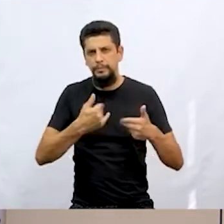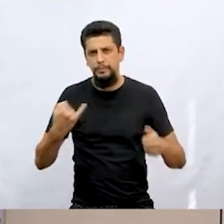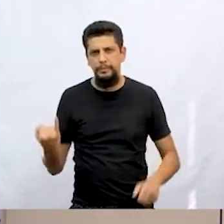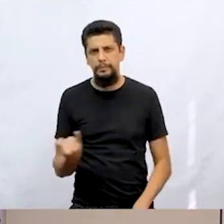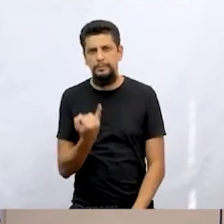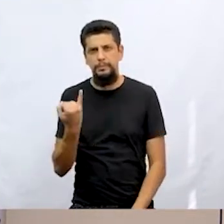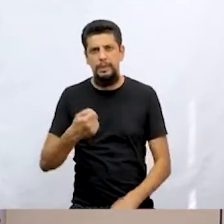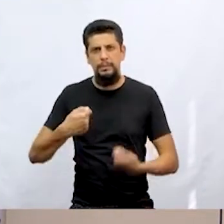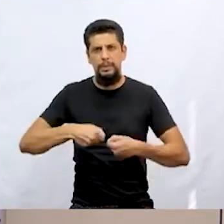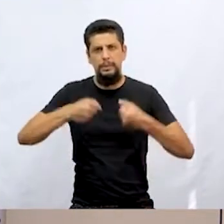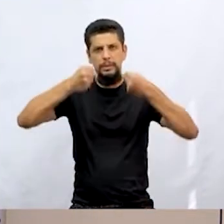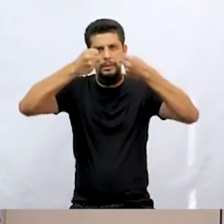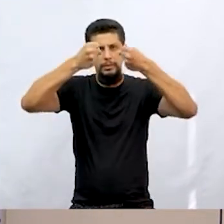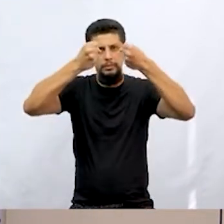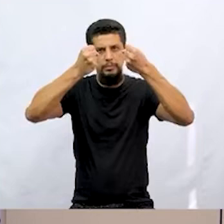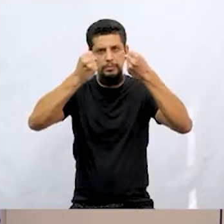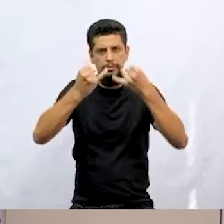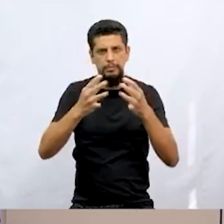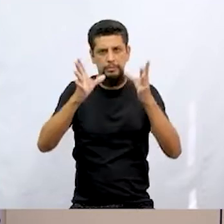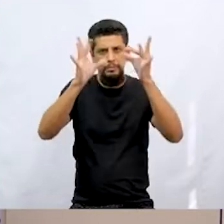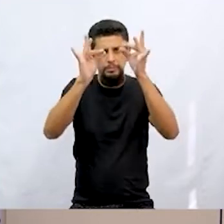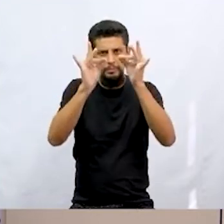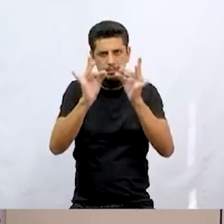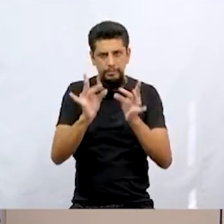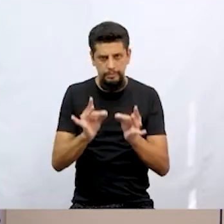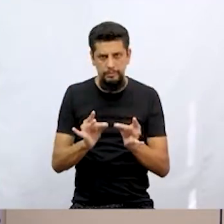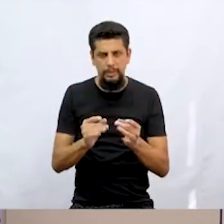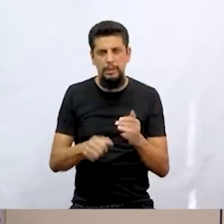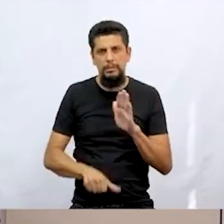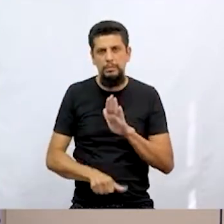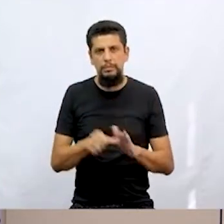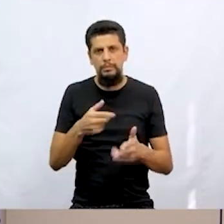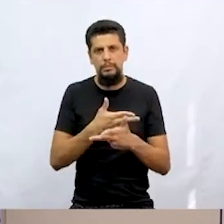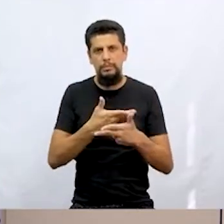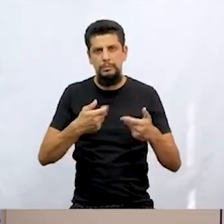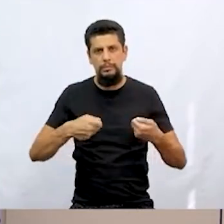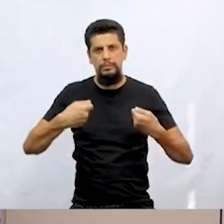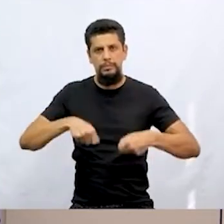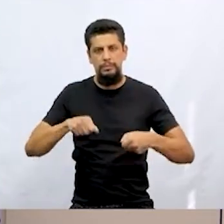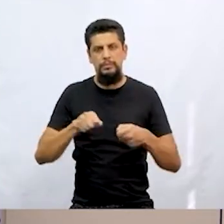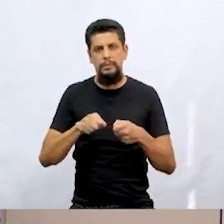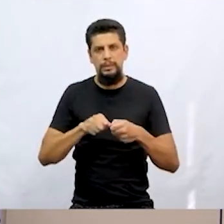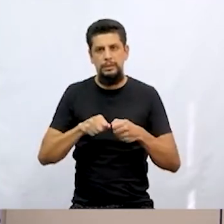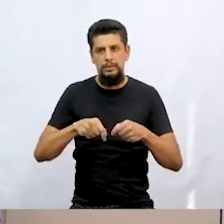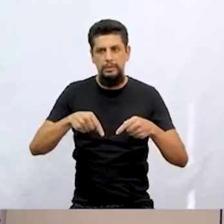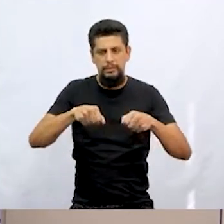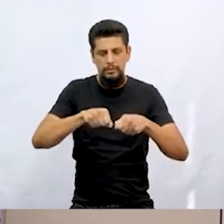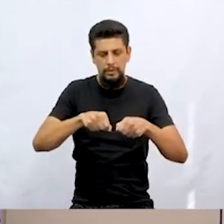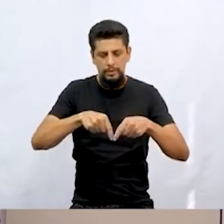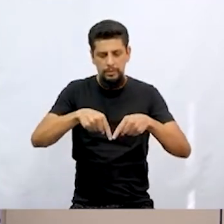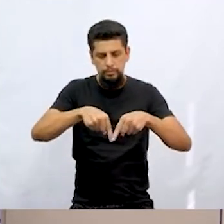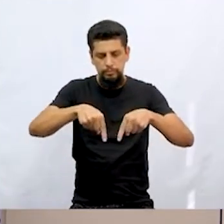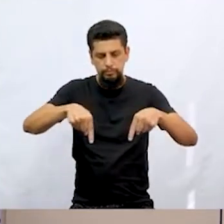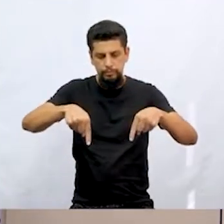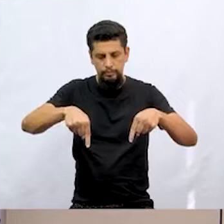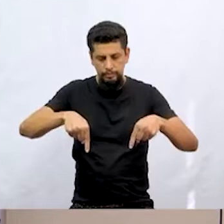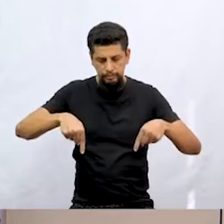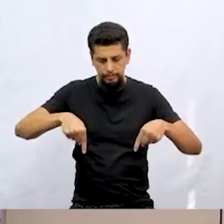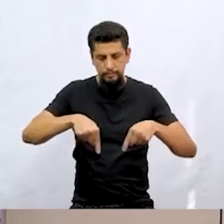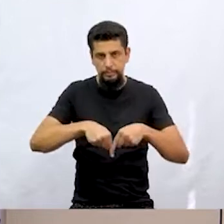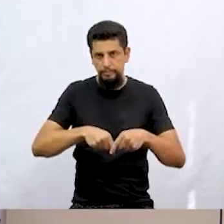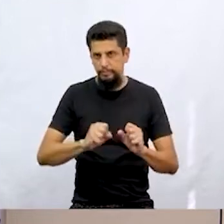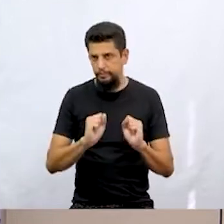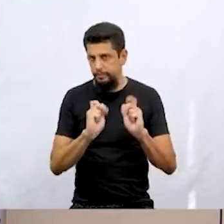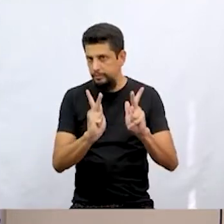acho que a gente vai ter que explicar direitinho. Pode ser que nem todos conheçam, conheçam. Né? A primeira coisa que tem que fazer é desenhar a amarelinha no